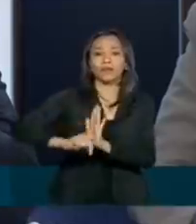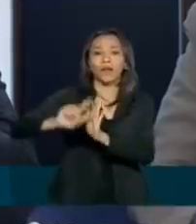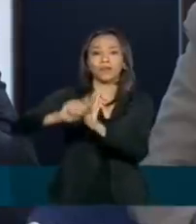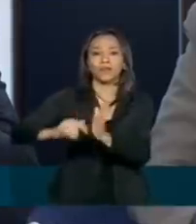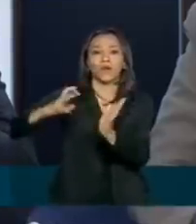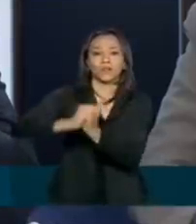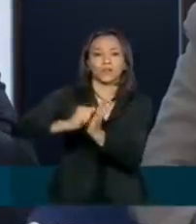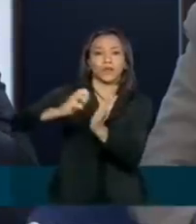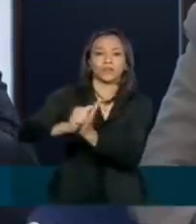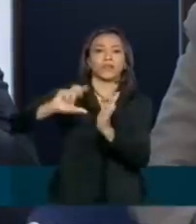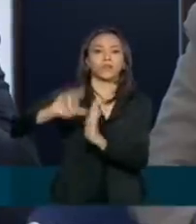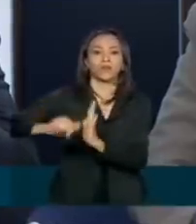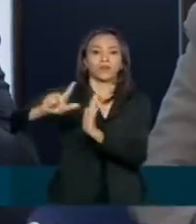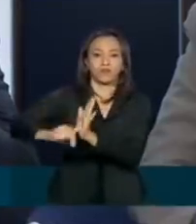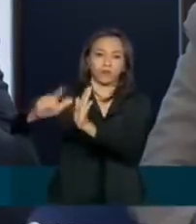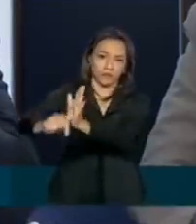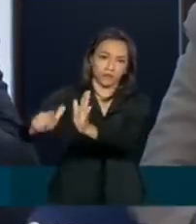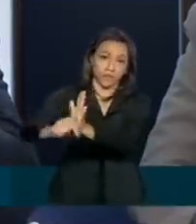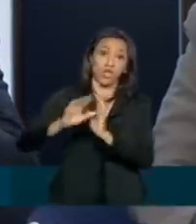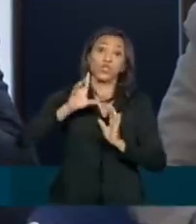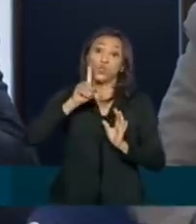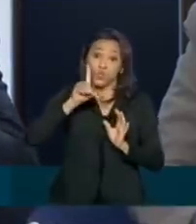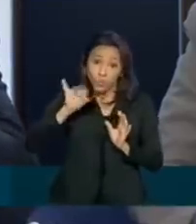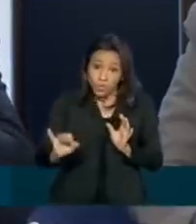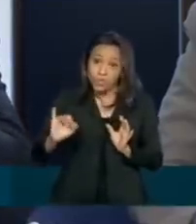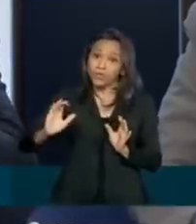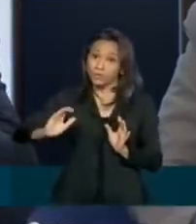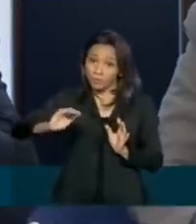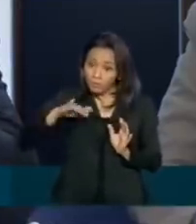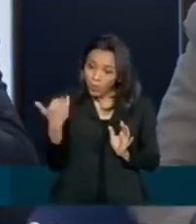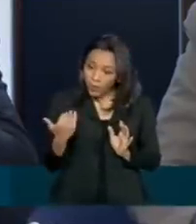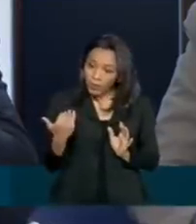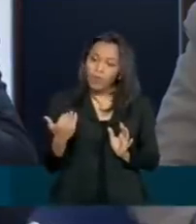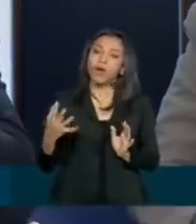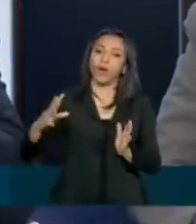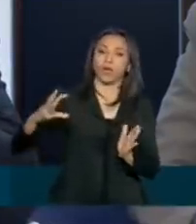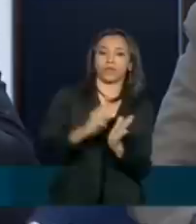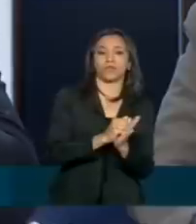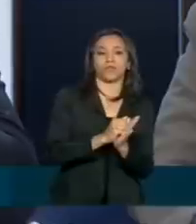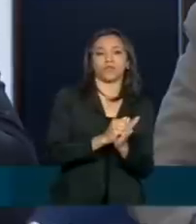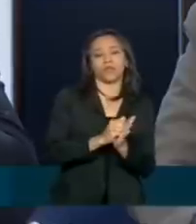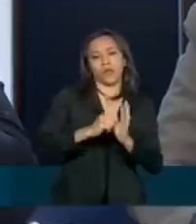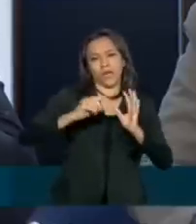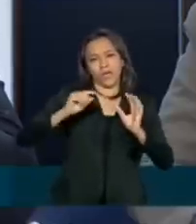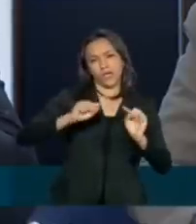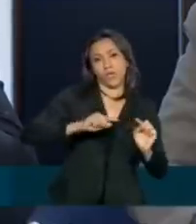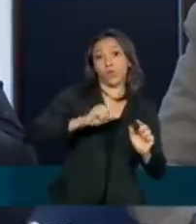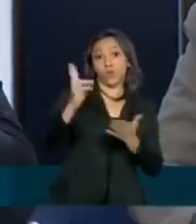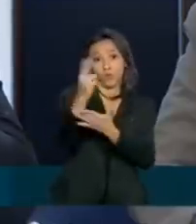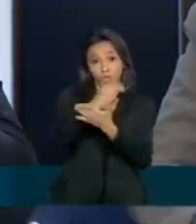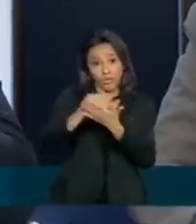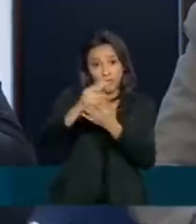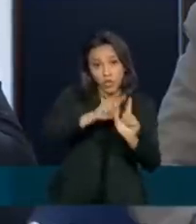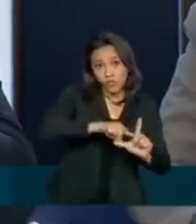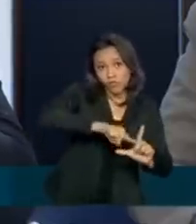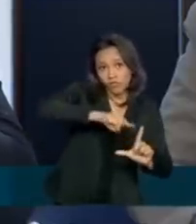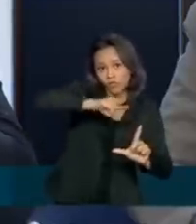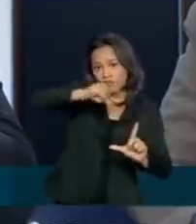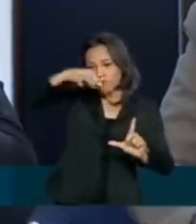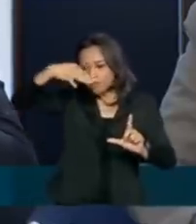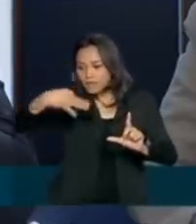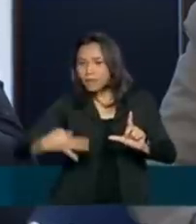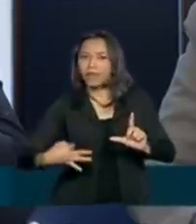nós lançarmos no dia que morreu, nós temos a curva exata e permite uma gestão